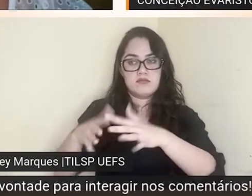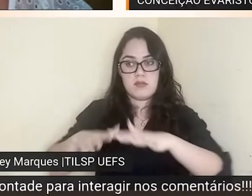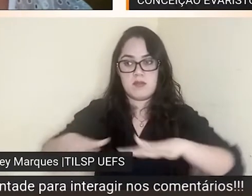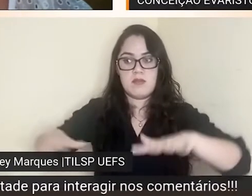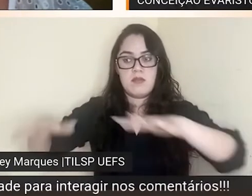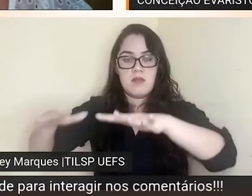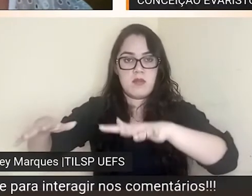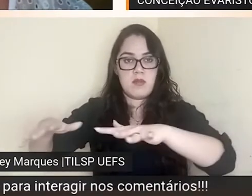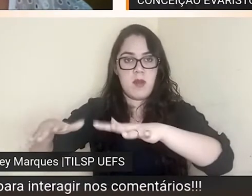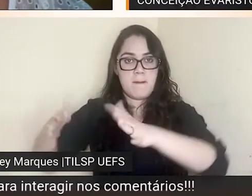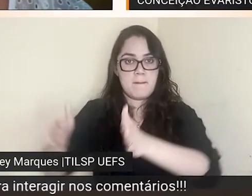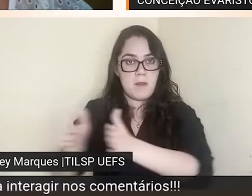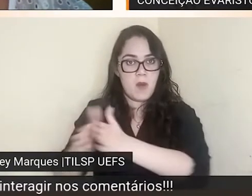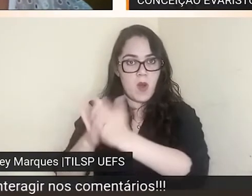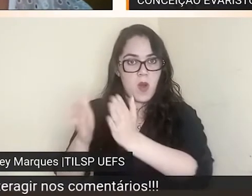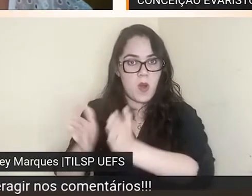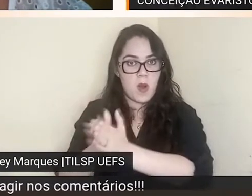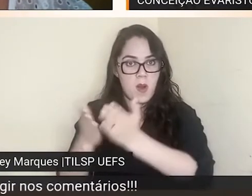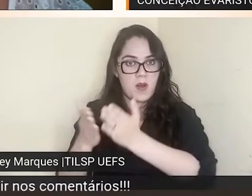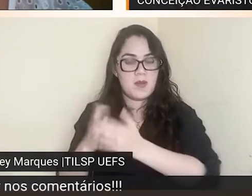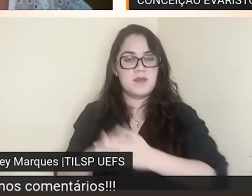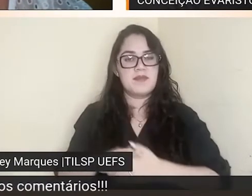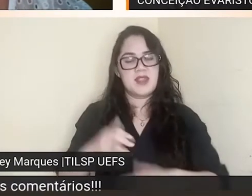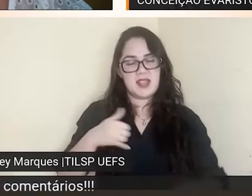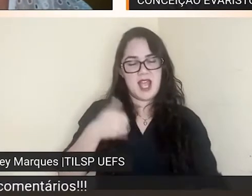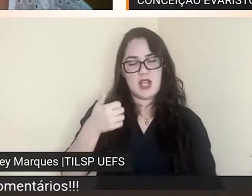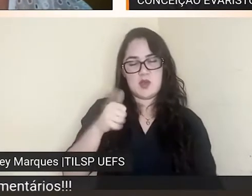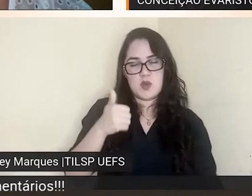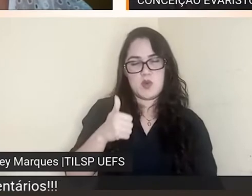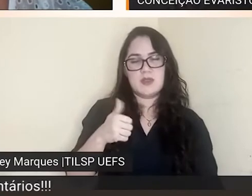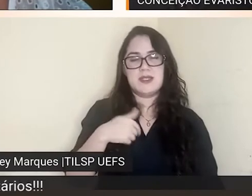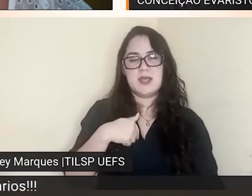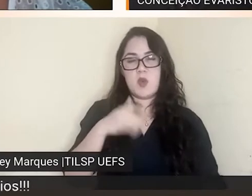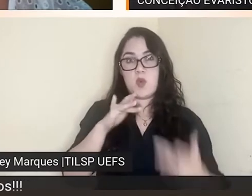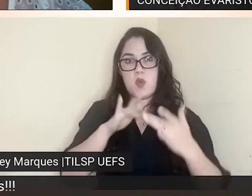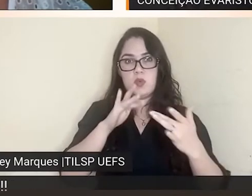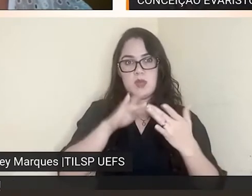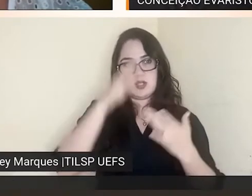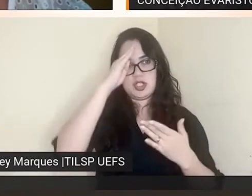que eu tenho um contato mais direto com livros,